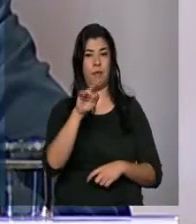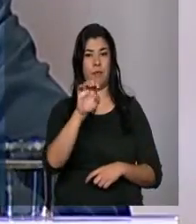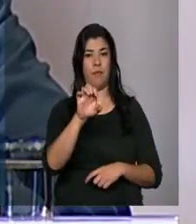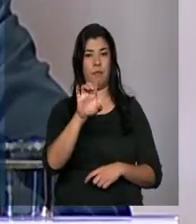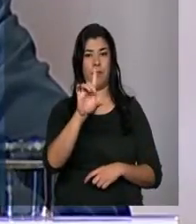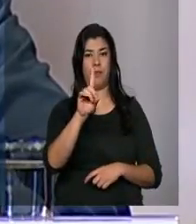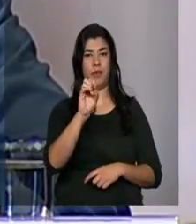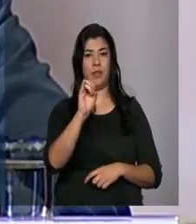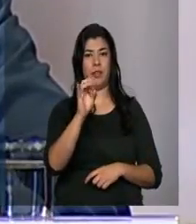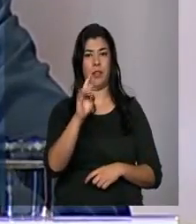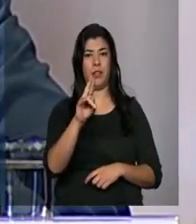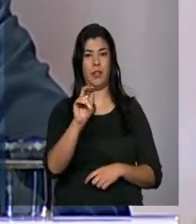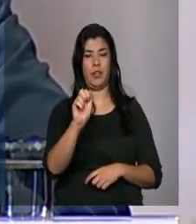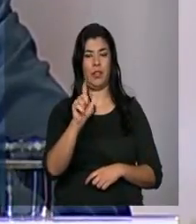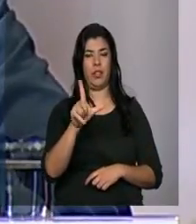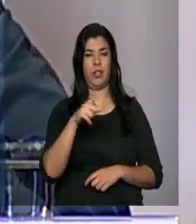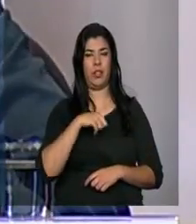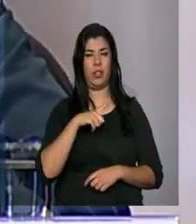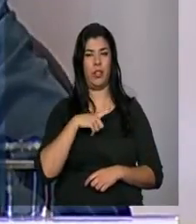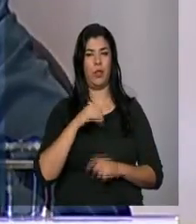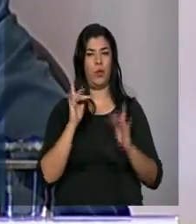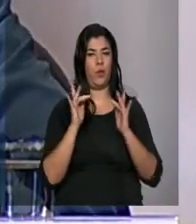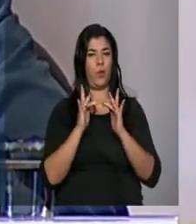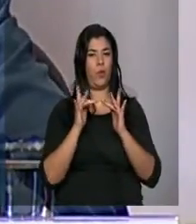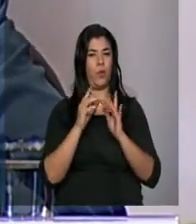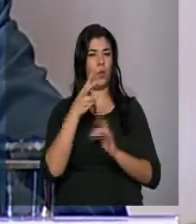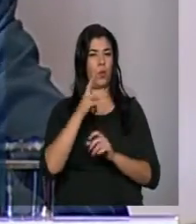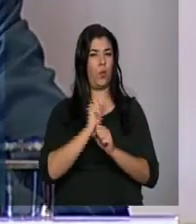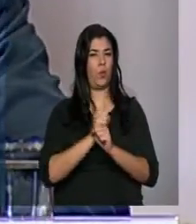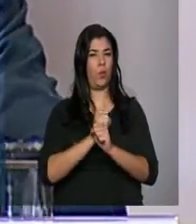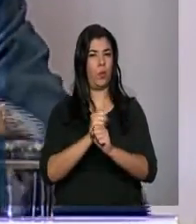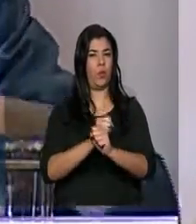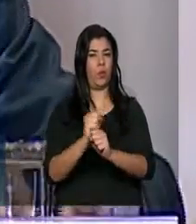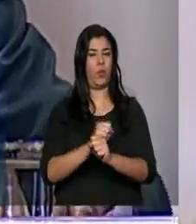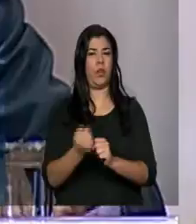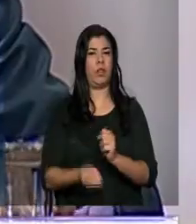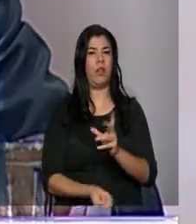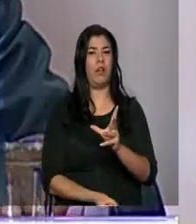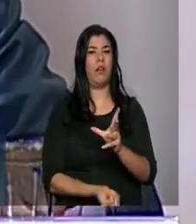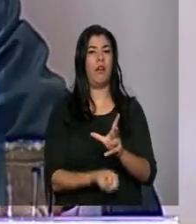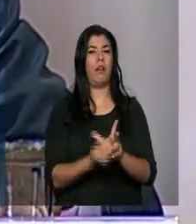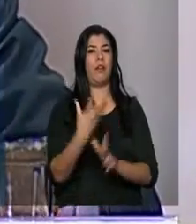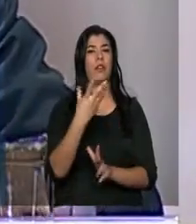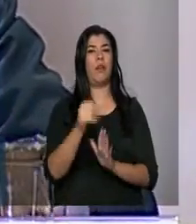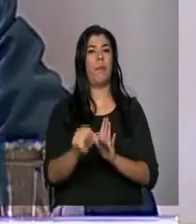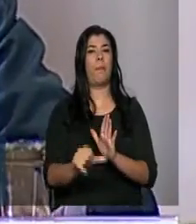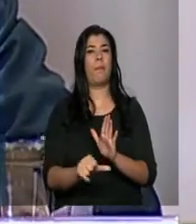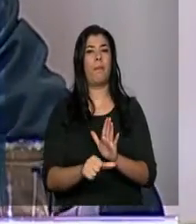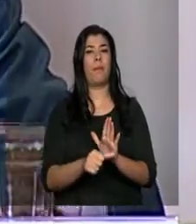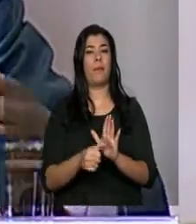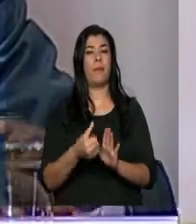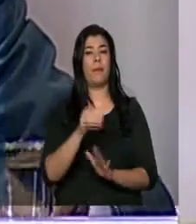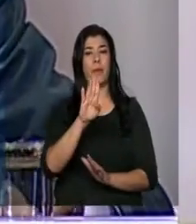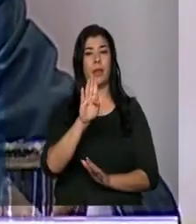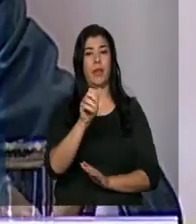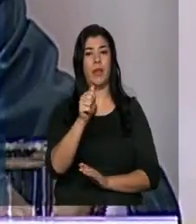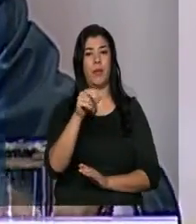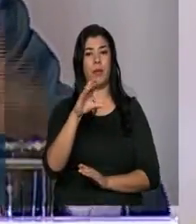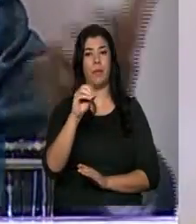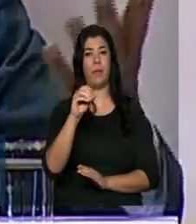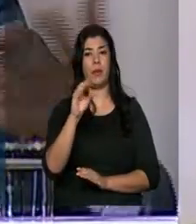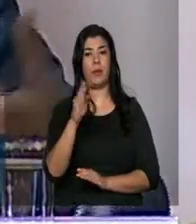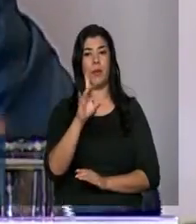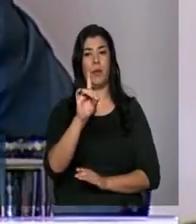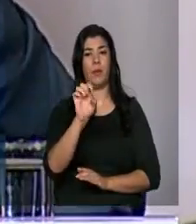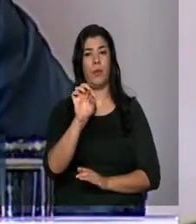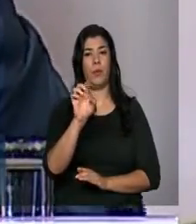convivendo com pediatras há mais de 30 anos, acompanhando a implantação do primeiro banco de leite aqui no Distrito Federal, que